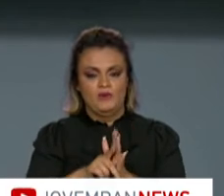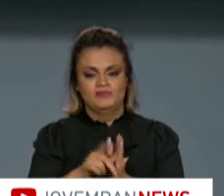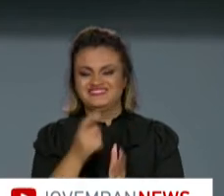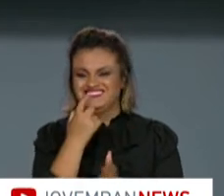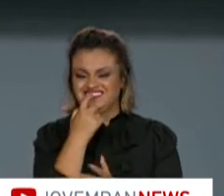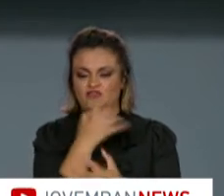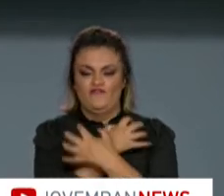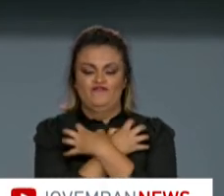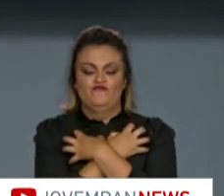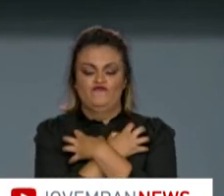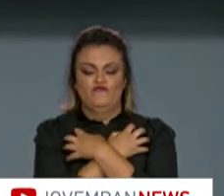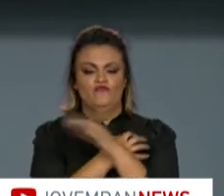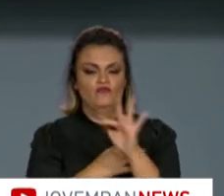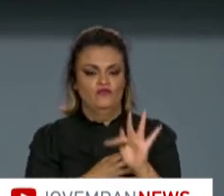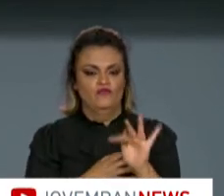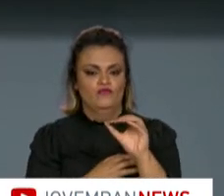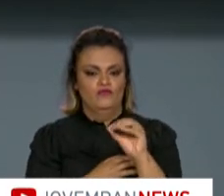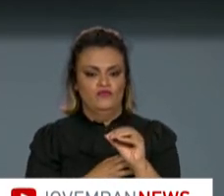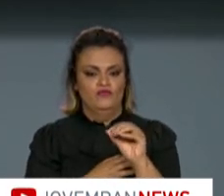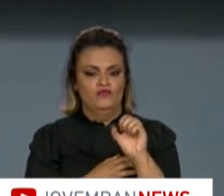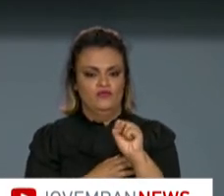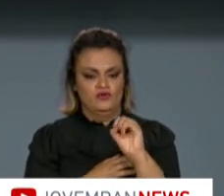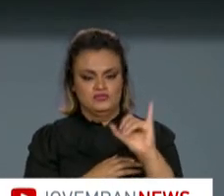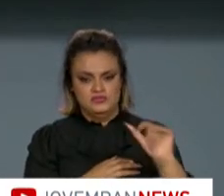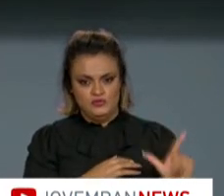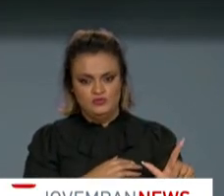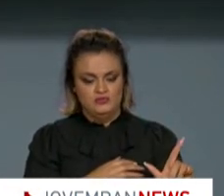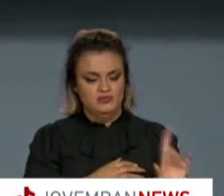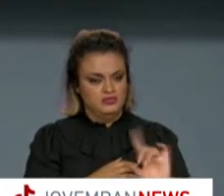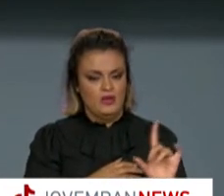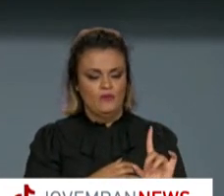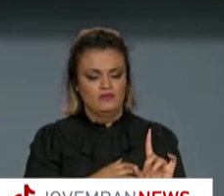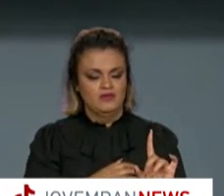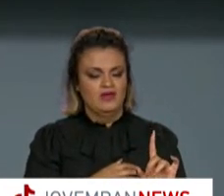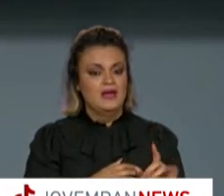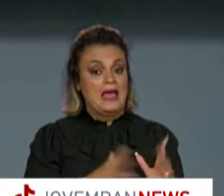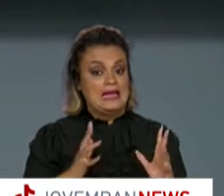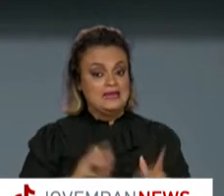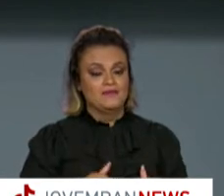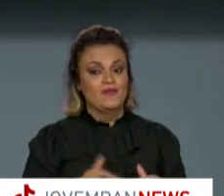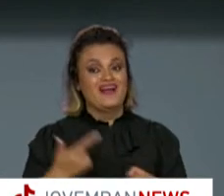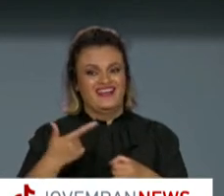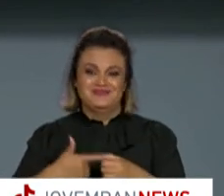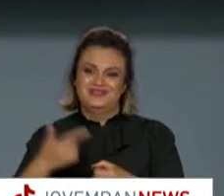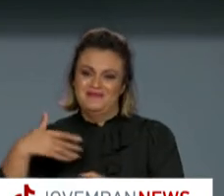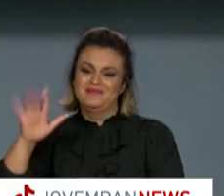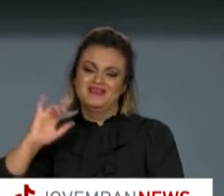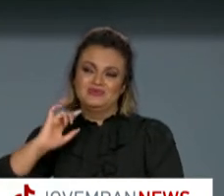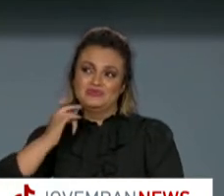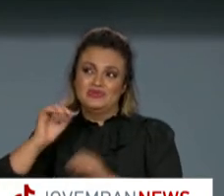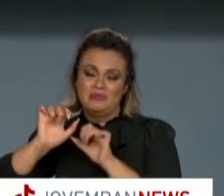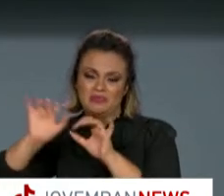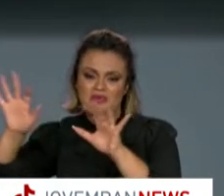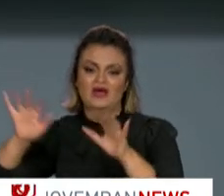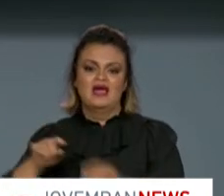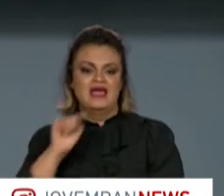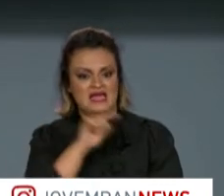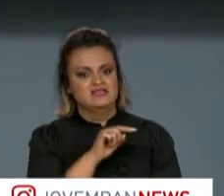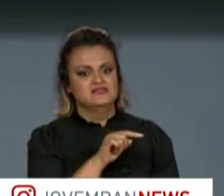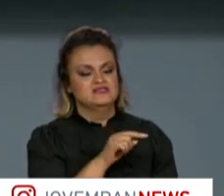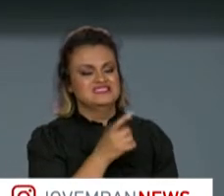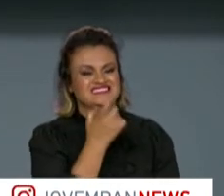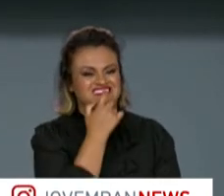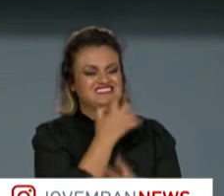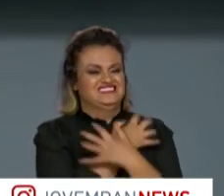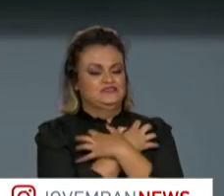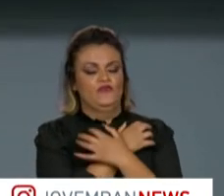5 horas e 52 minutos. Muito menos poluente do que a gasolina, restabelecendo o diferencial de alíquota previsto na